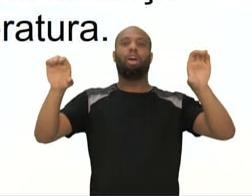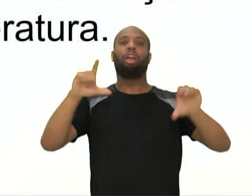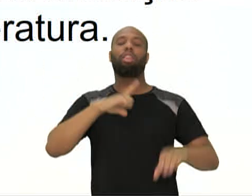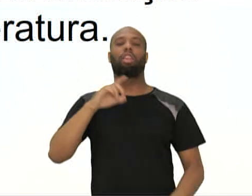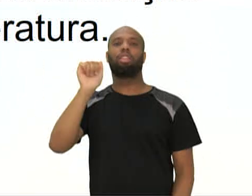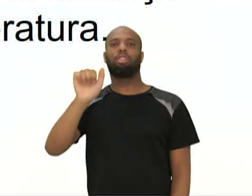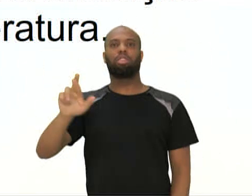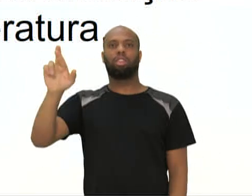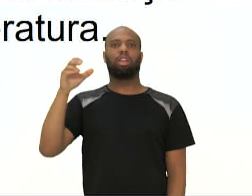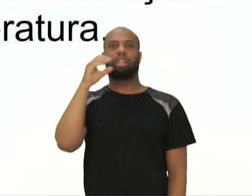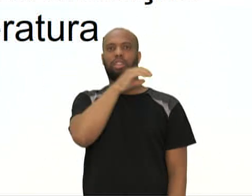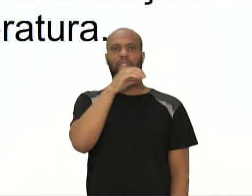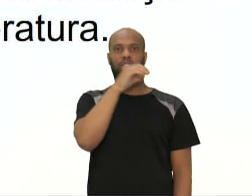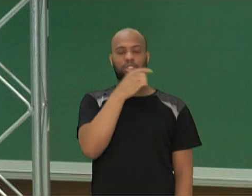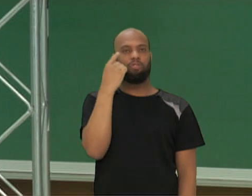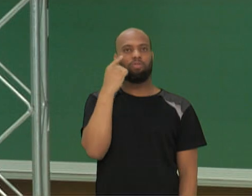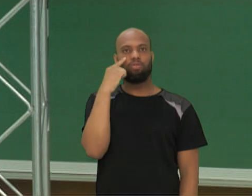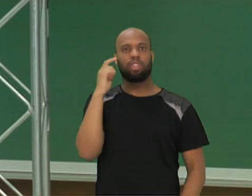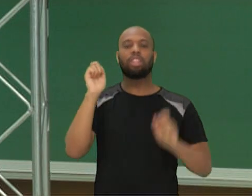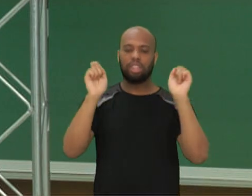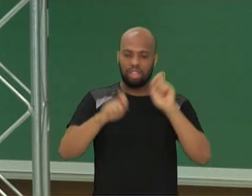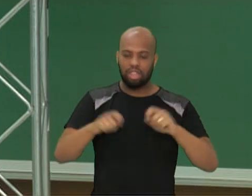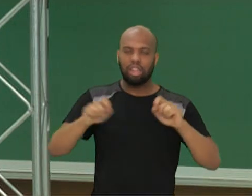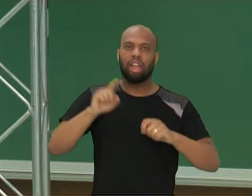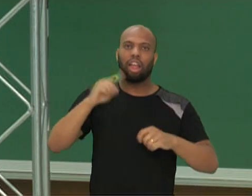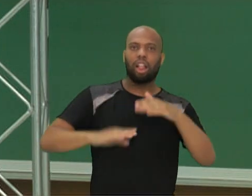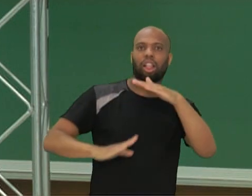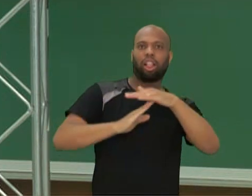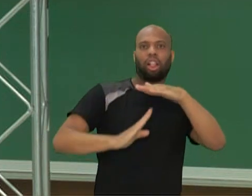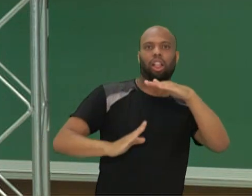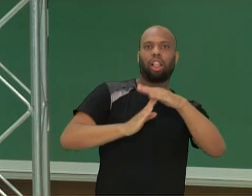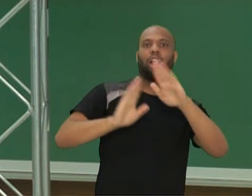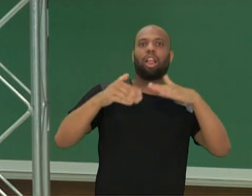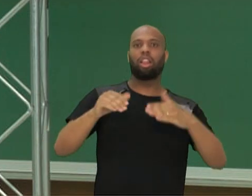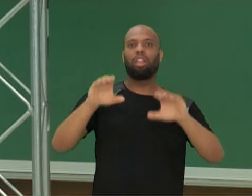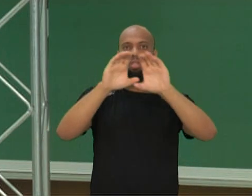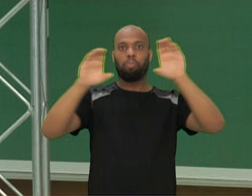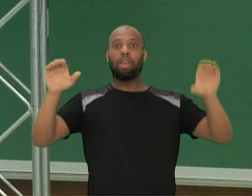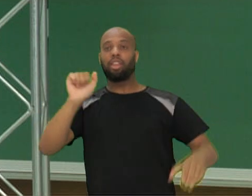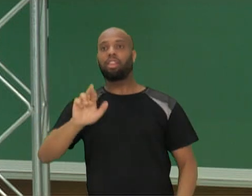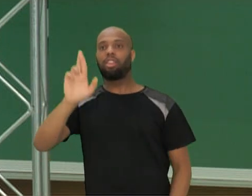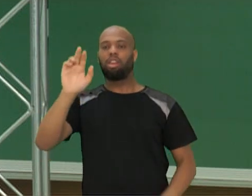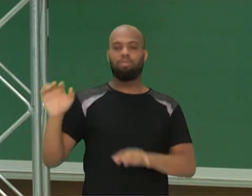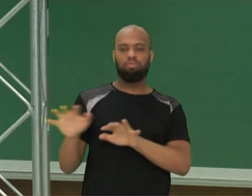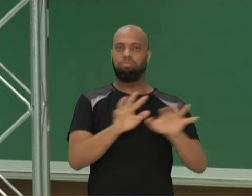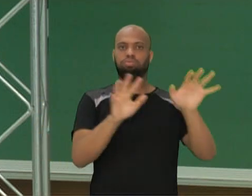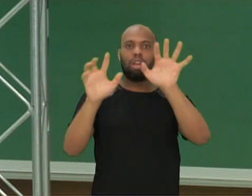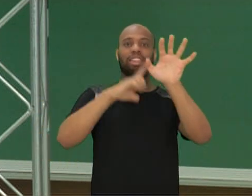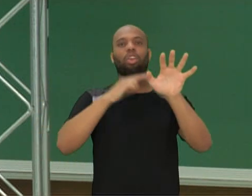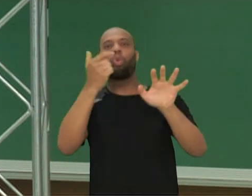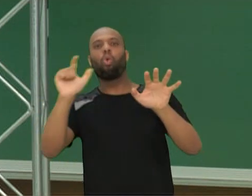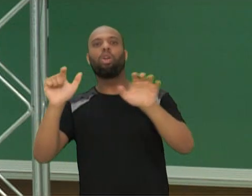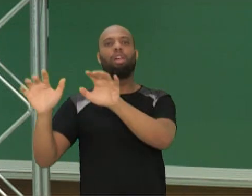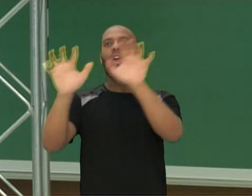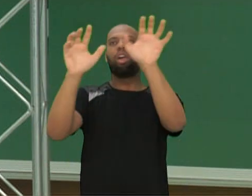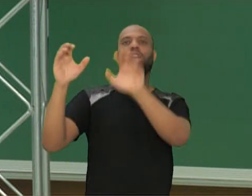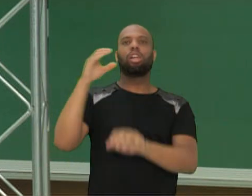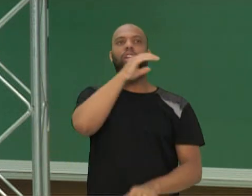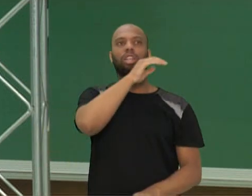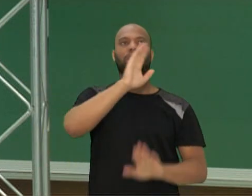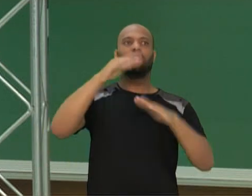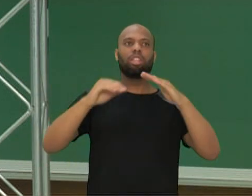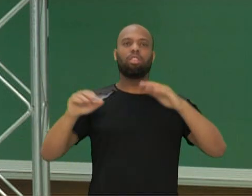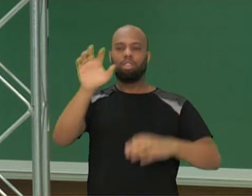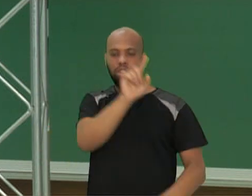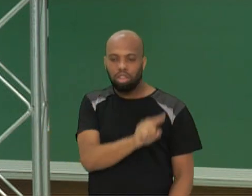conforme você pode visualizar aqui, ó. E ela serve como uma barreira. Então, o ar quente, ele sobe, já atinge essa outra camada de ar quente, e